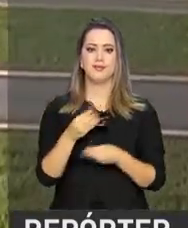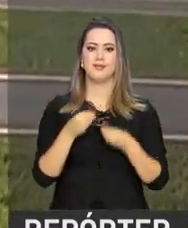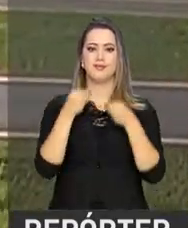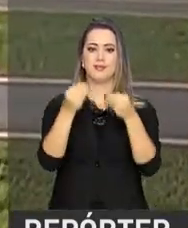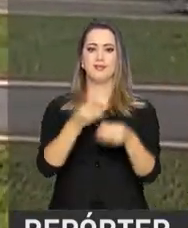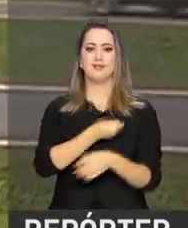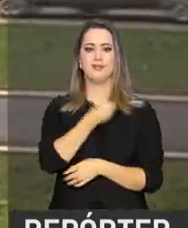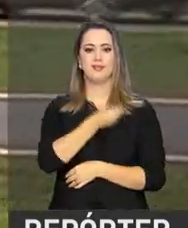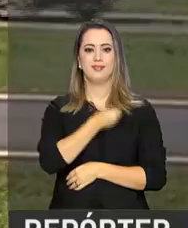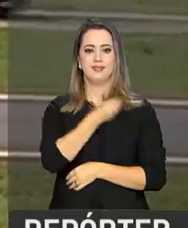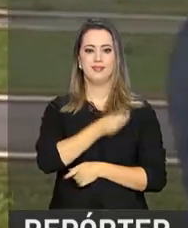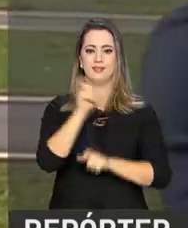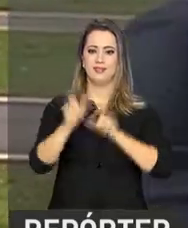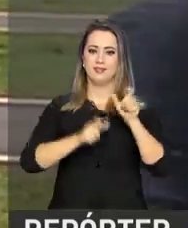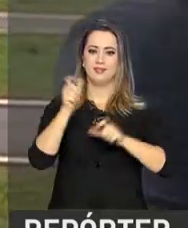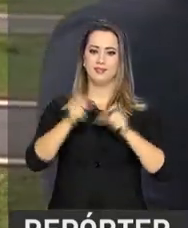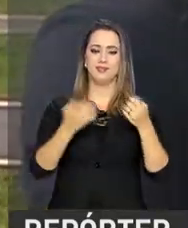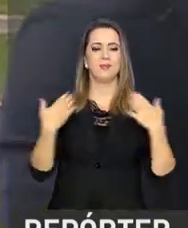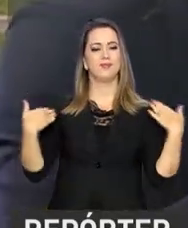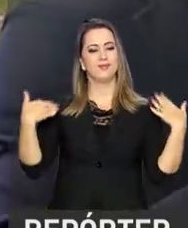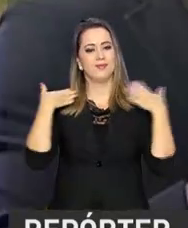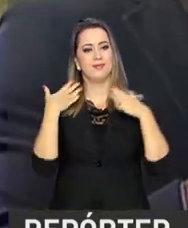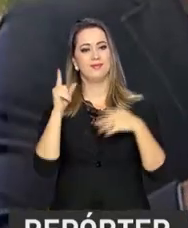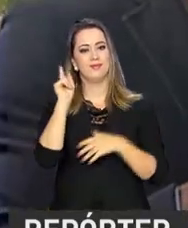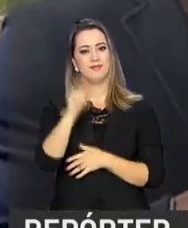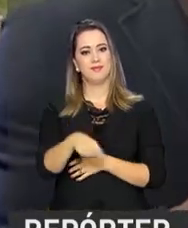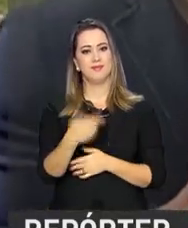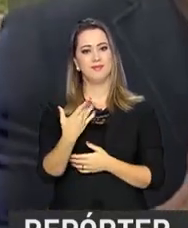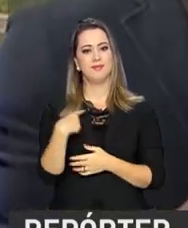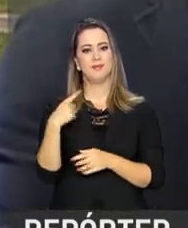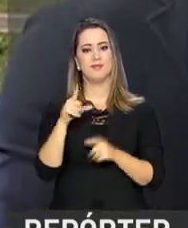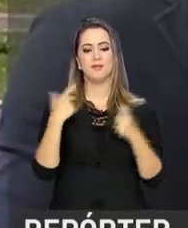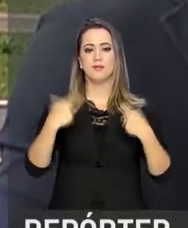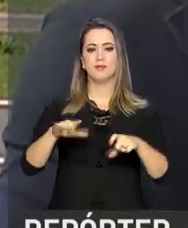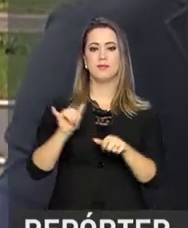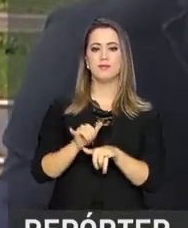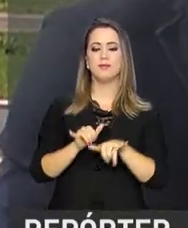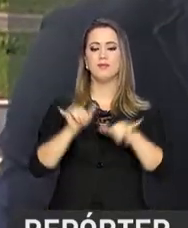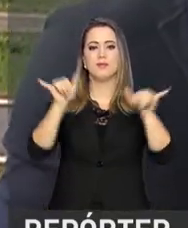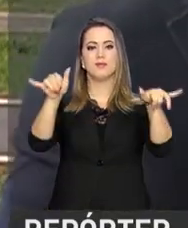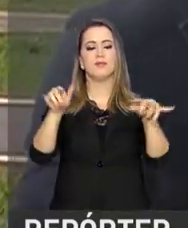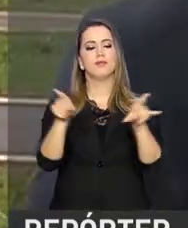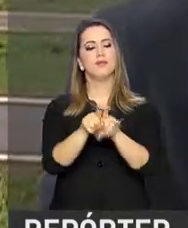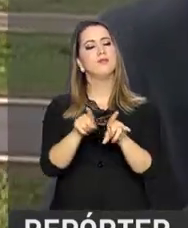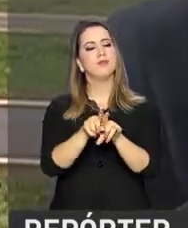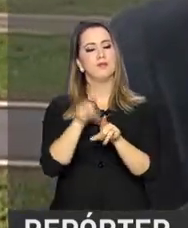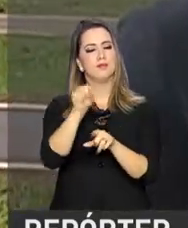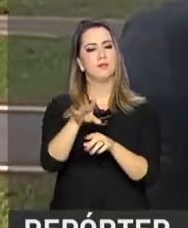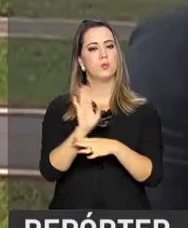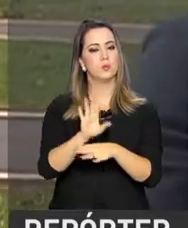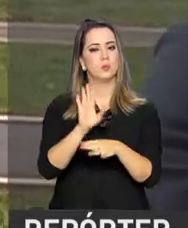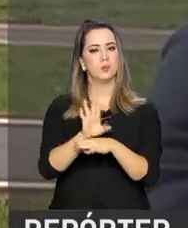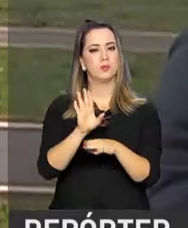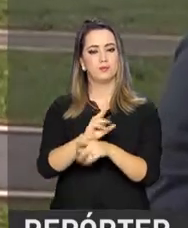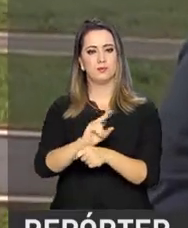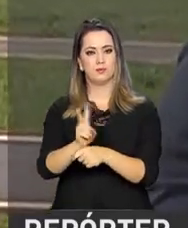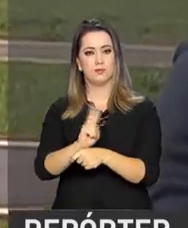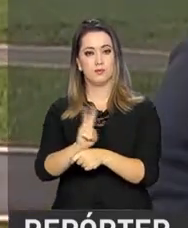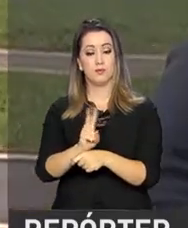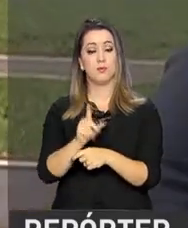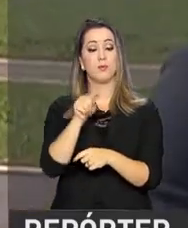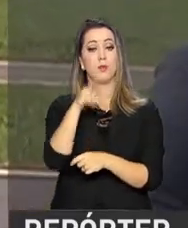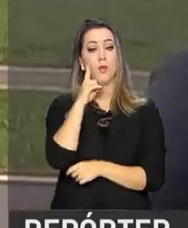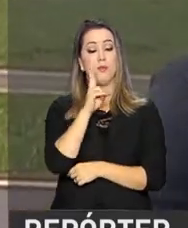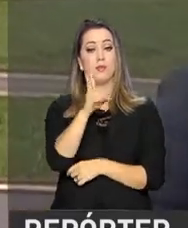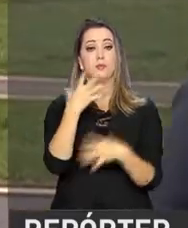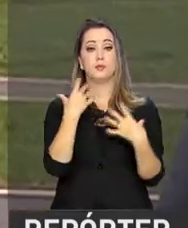garantir a vida dos passageiros e do motorista, não? E nos aeroportos também vai haver reforço na fiscalização no carnaval.